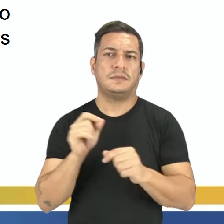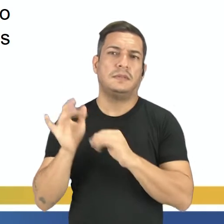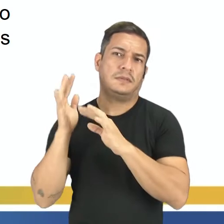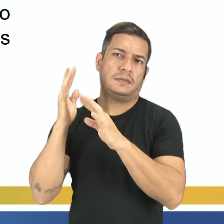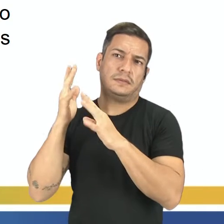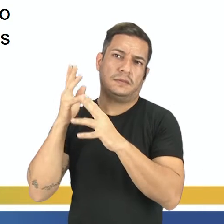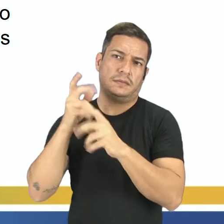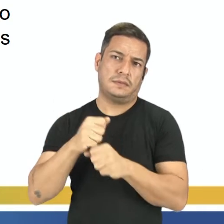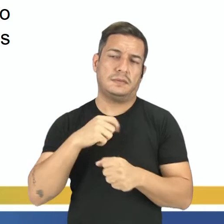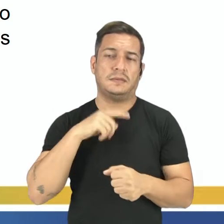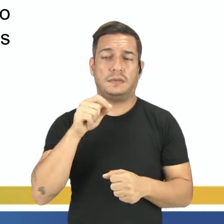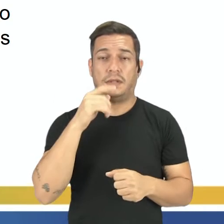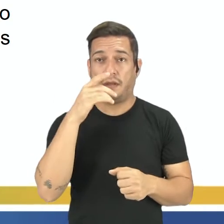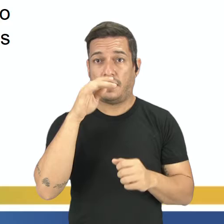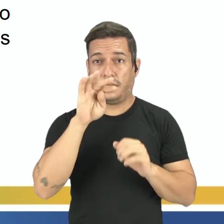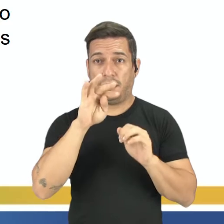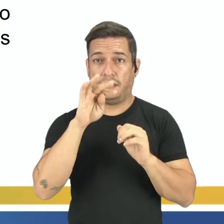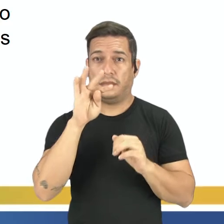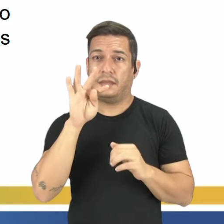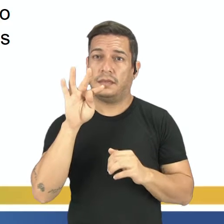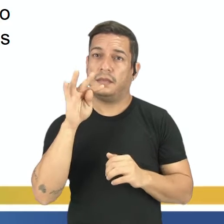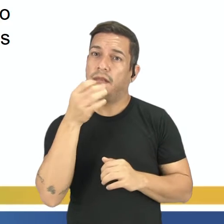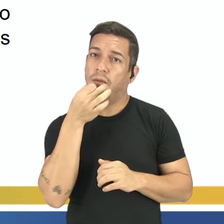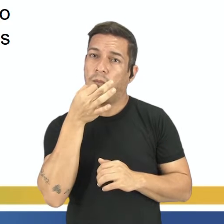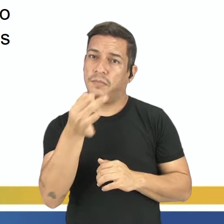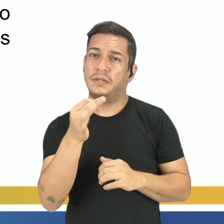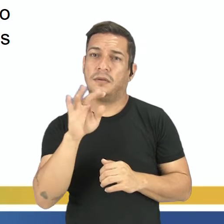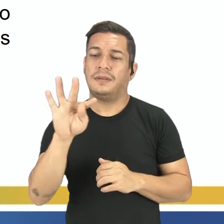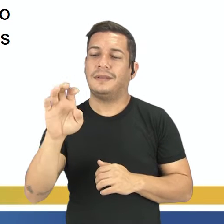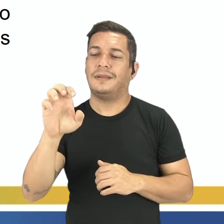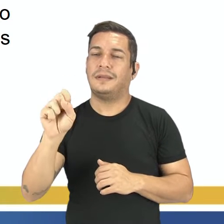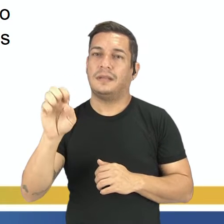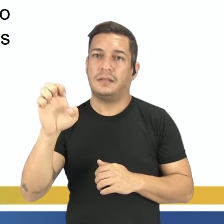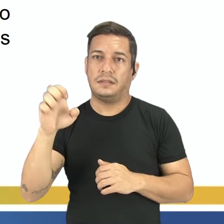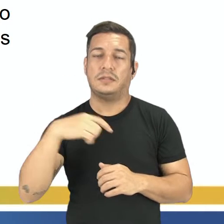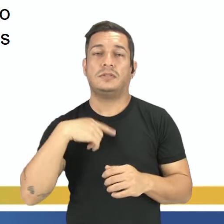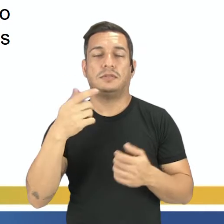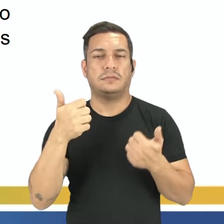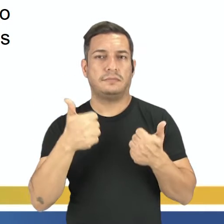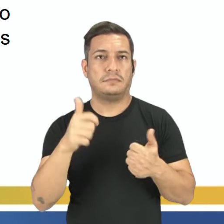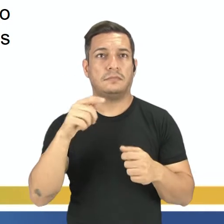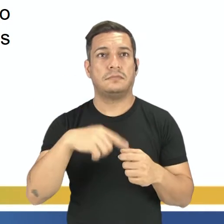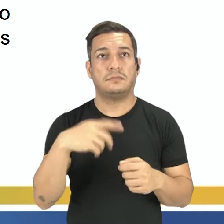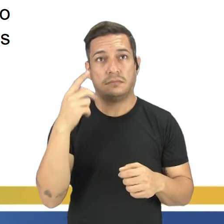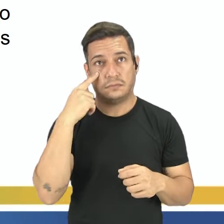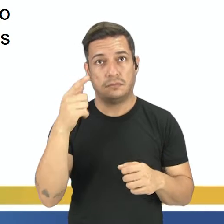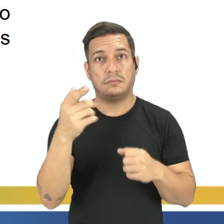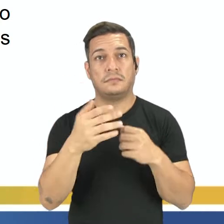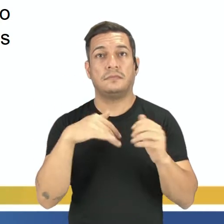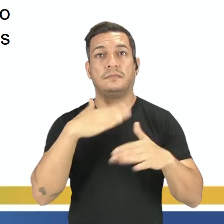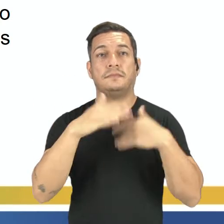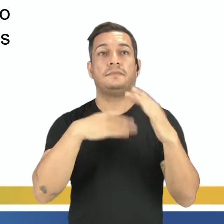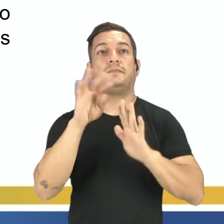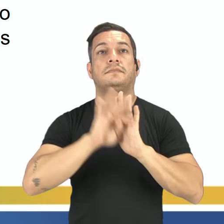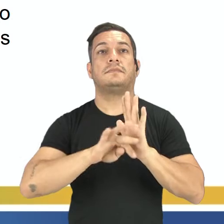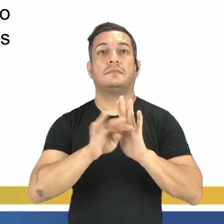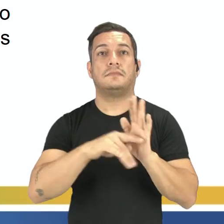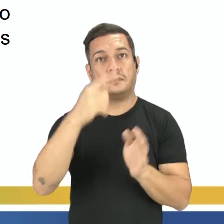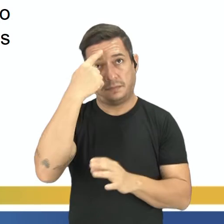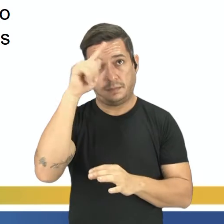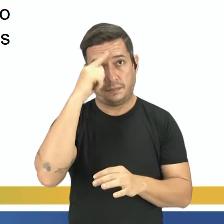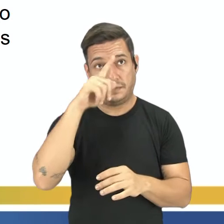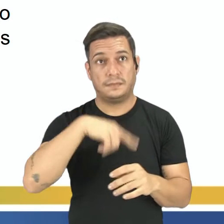tese de maneira adequada? Que a gente também tem que fazer essa ligação, né? Observar se no desenvolvimento daquele texto as ideias